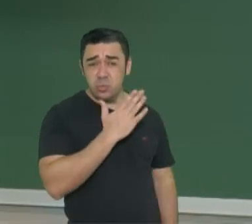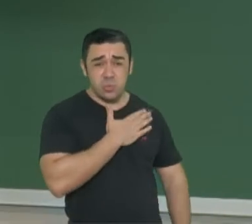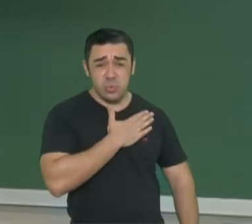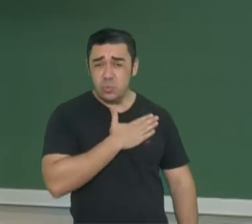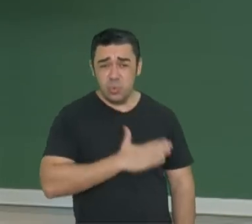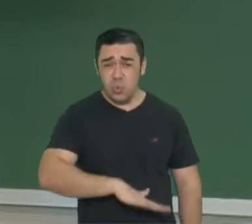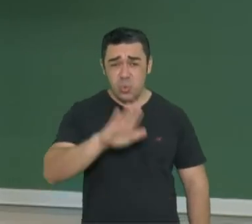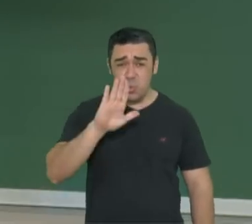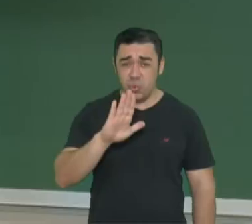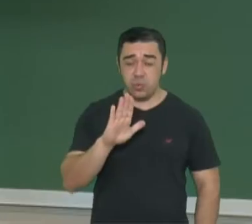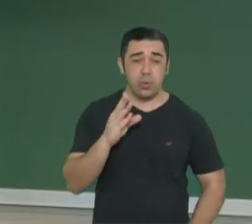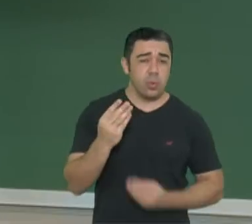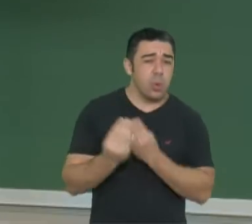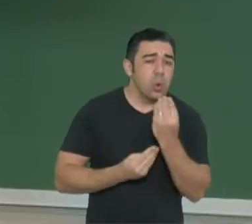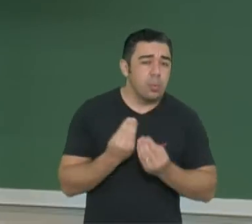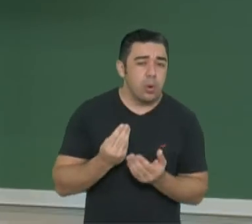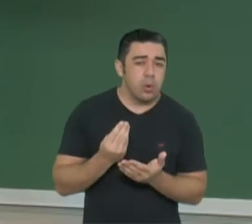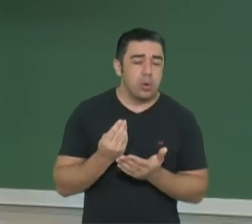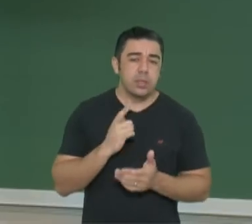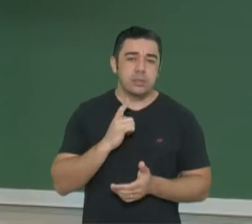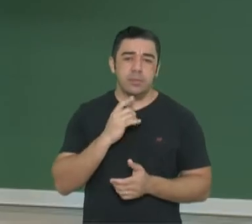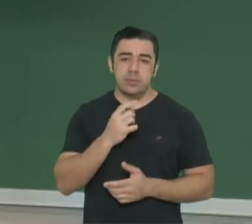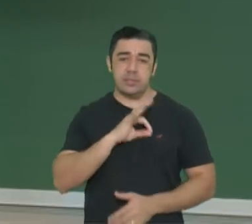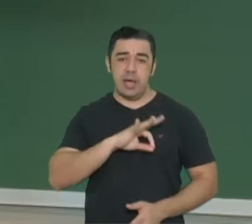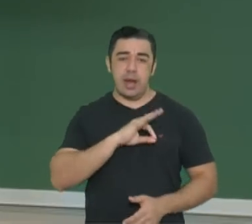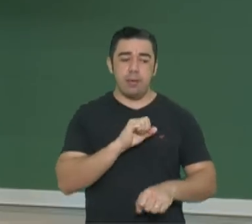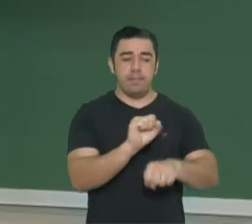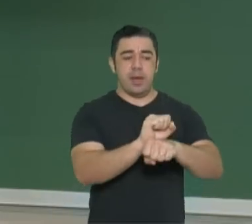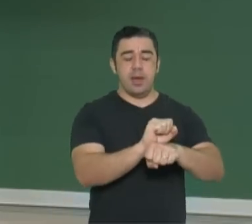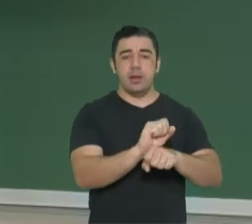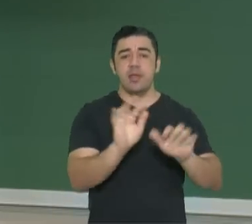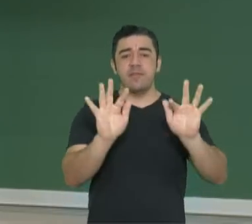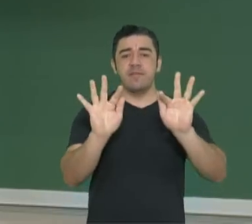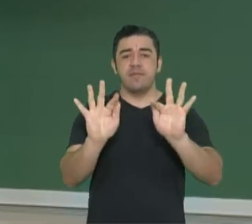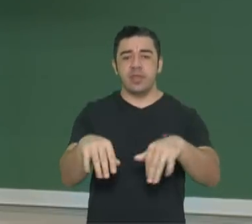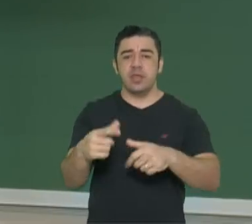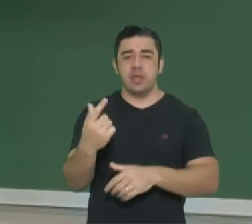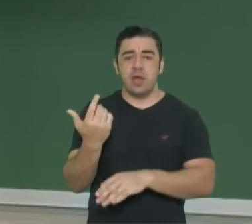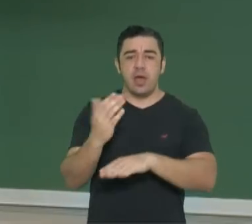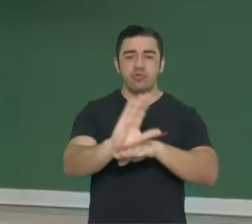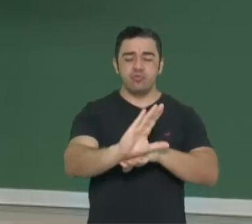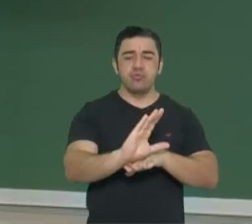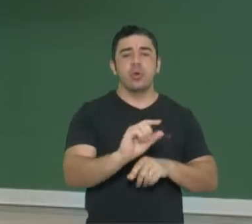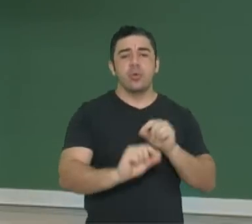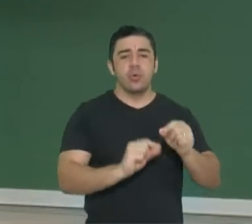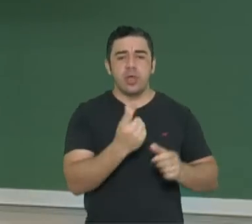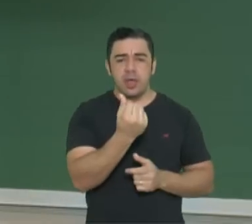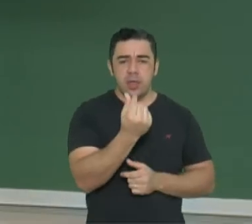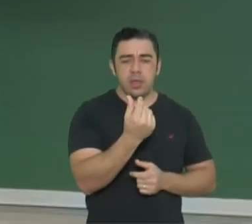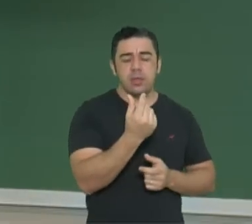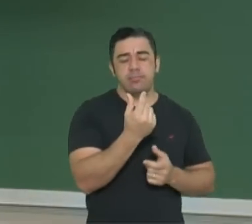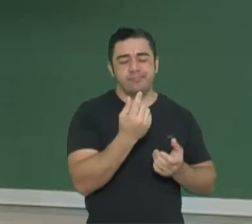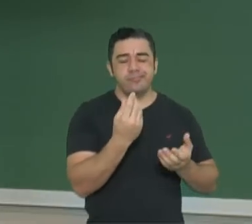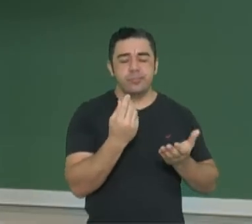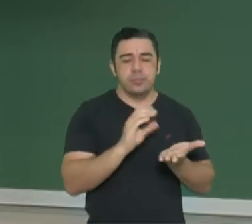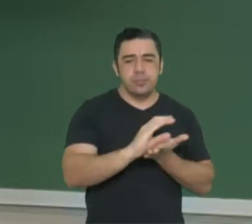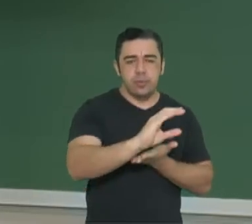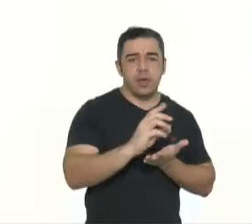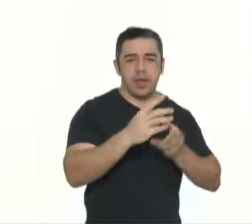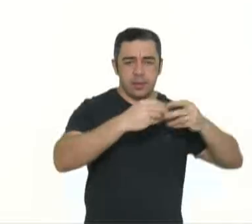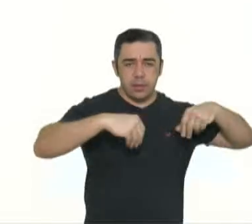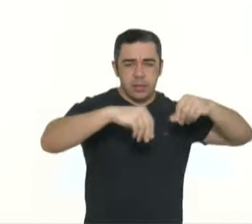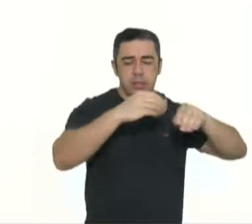a população, como congelamento de salário e fim dos subsídios ao trigo e ao petróleo, que causou aumento do preço desses